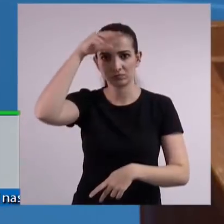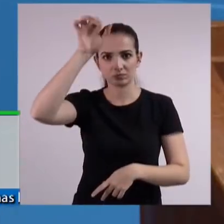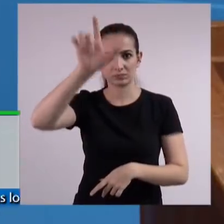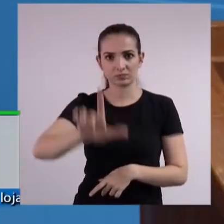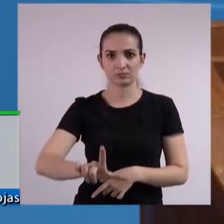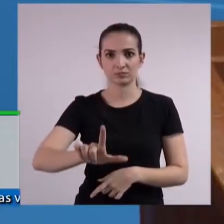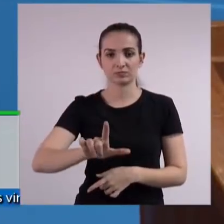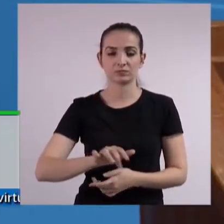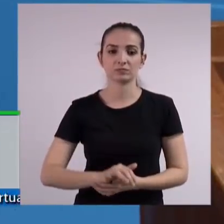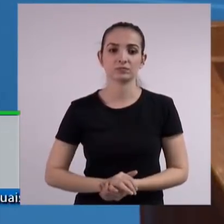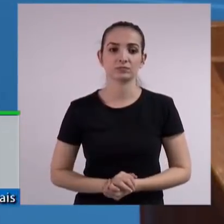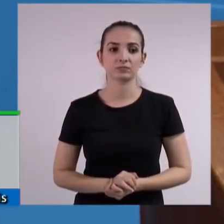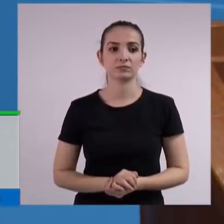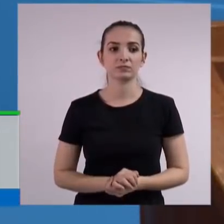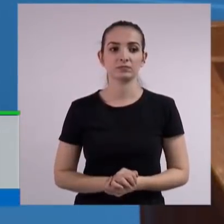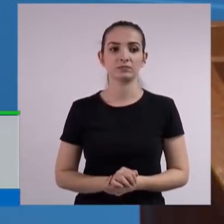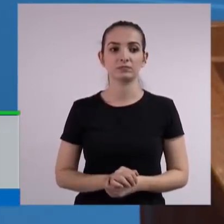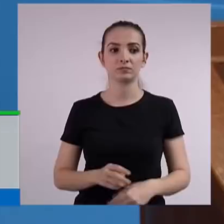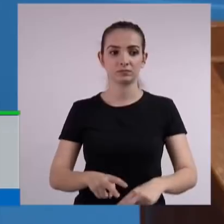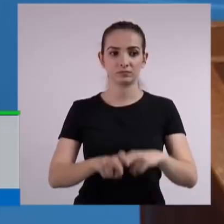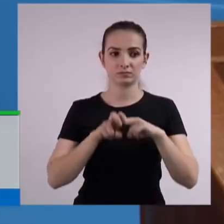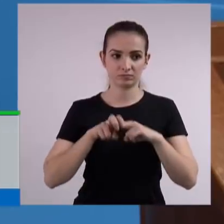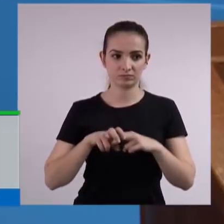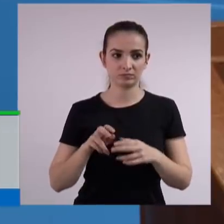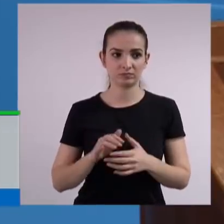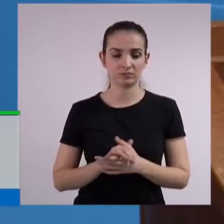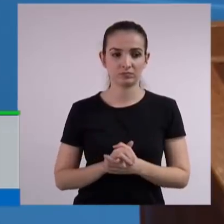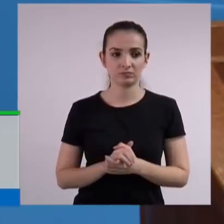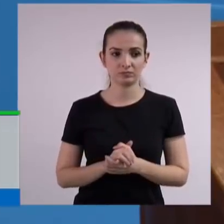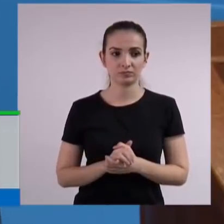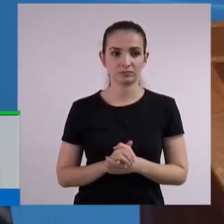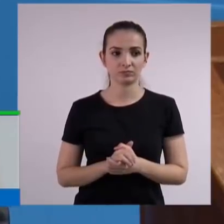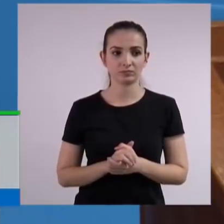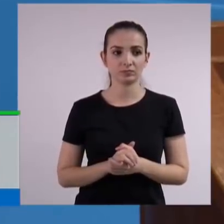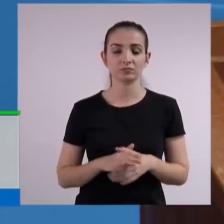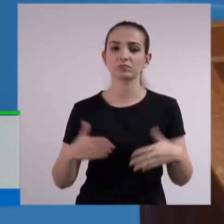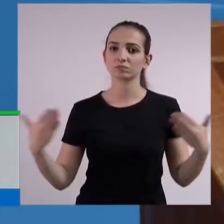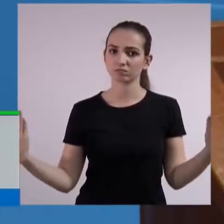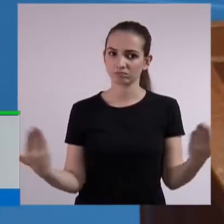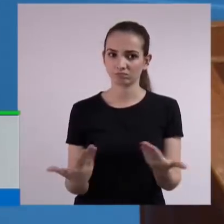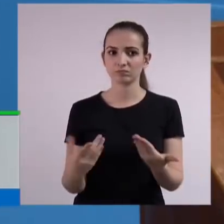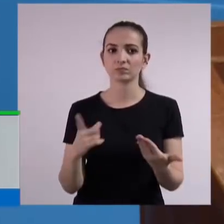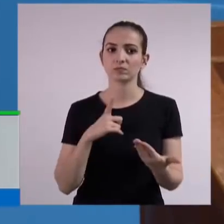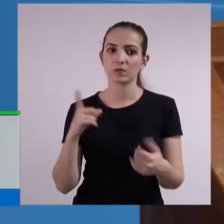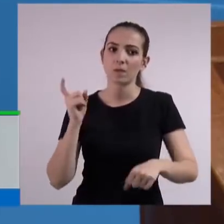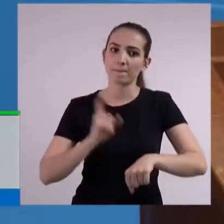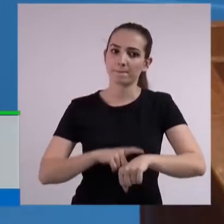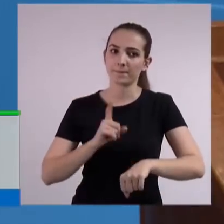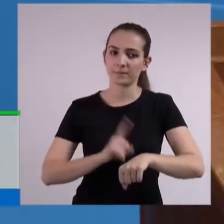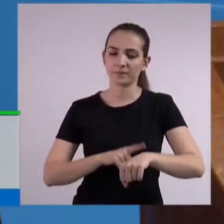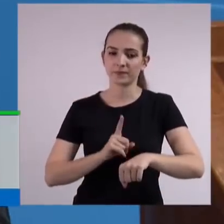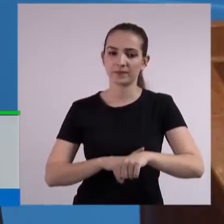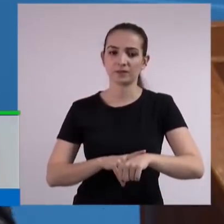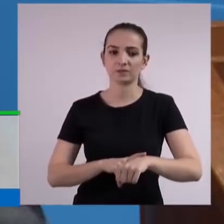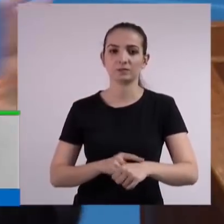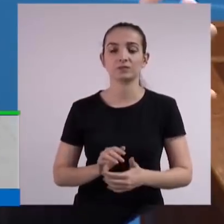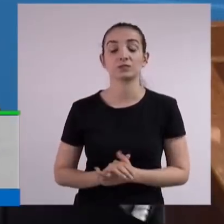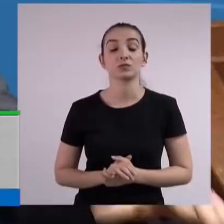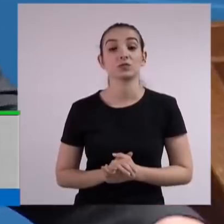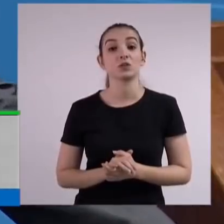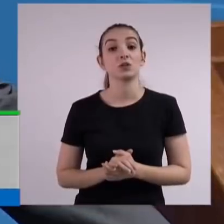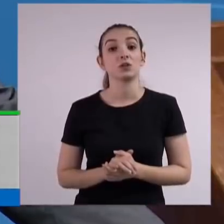Mato Grosso do Sul. E isso, para mim, se constitui em momento de